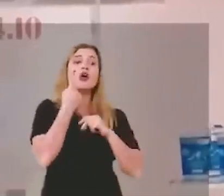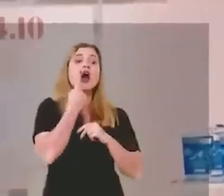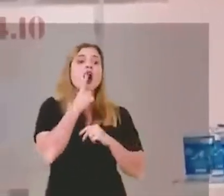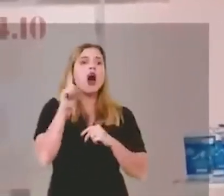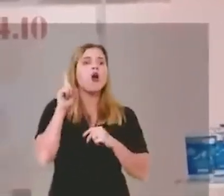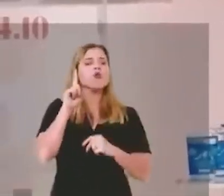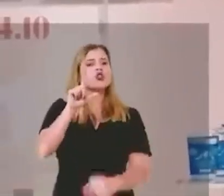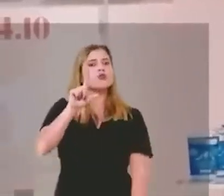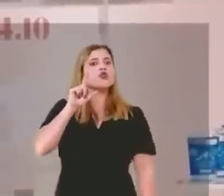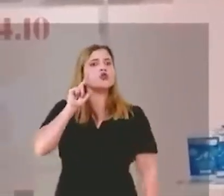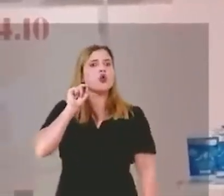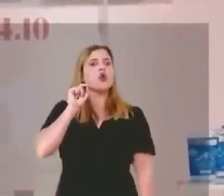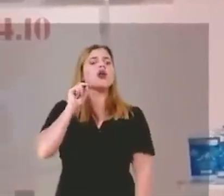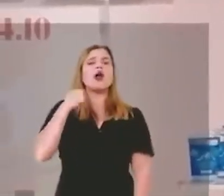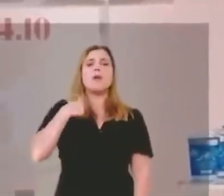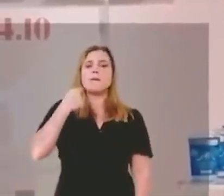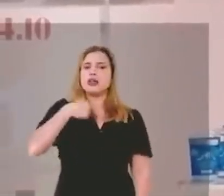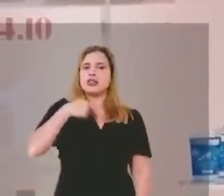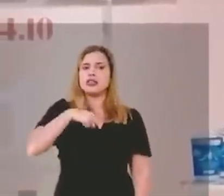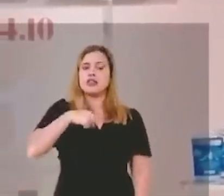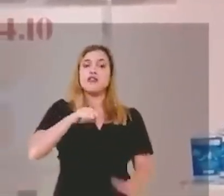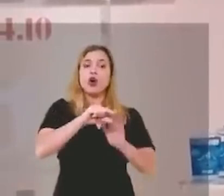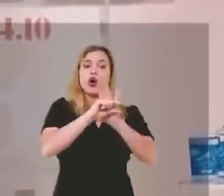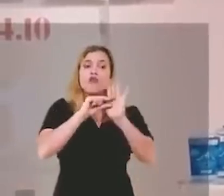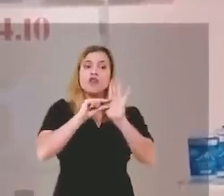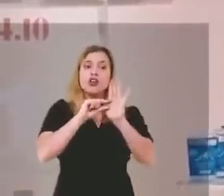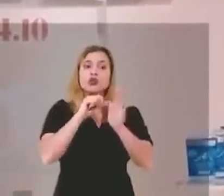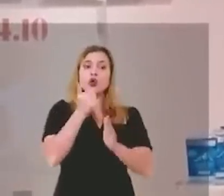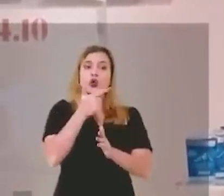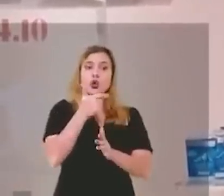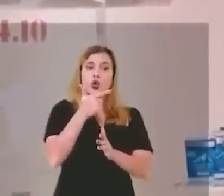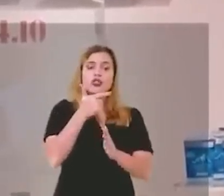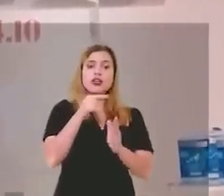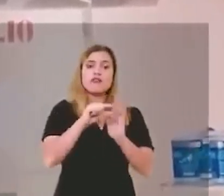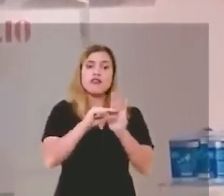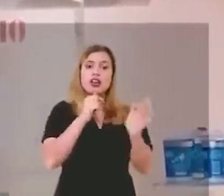decisão, que está lá nos versos 12 e 13, confira aí comigo.